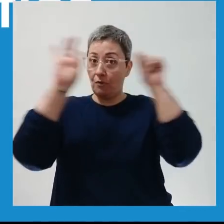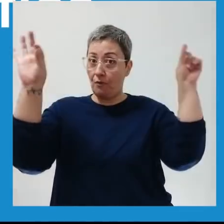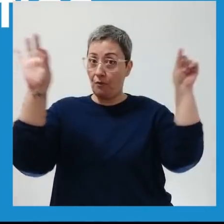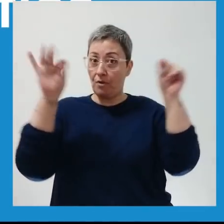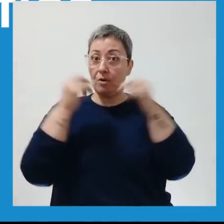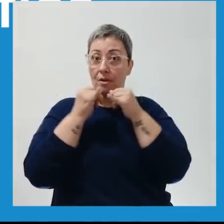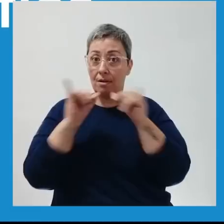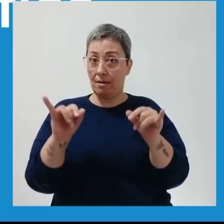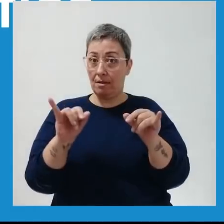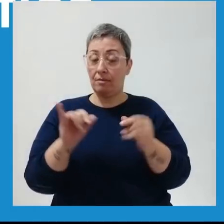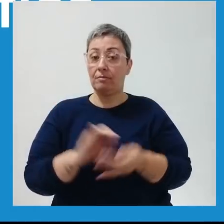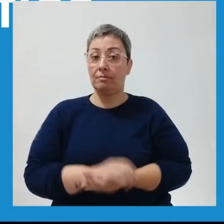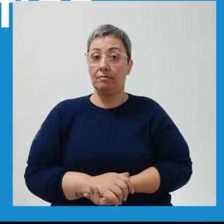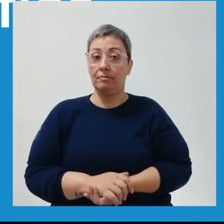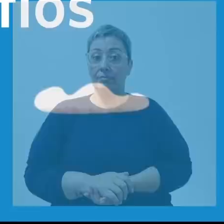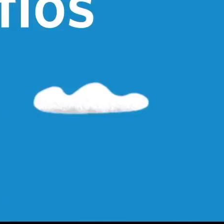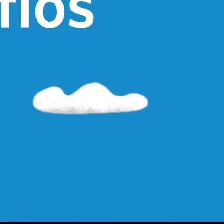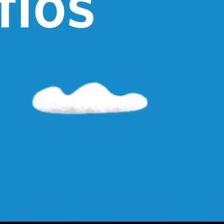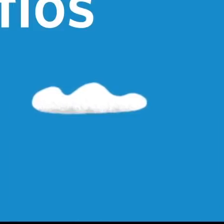fios.